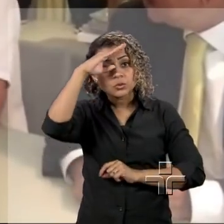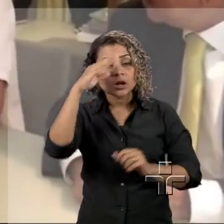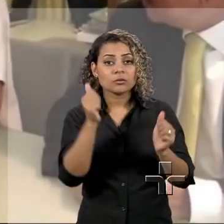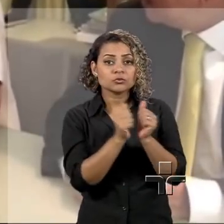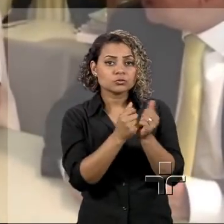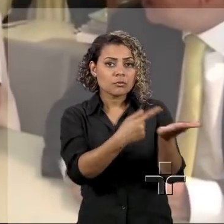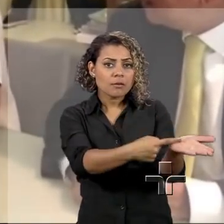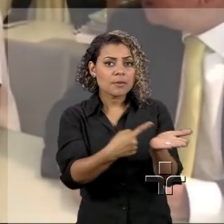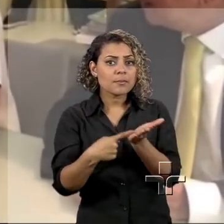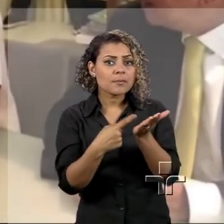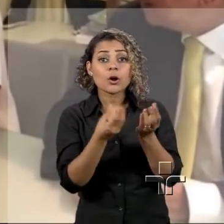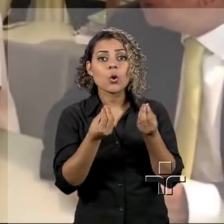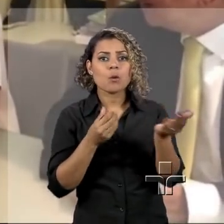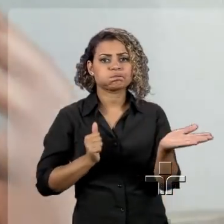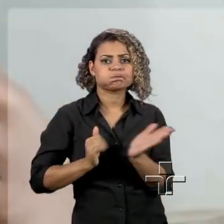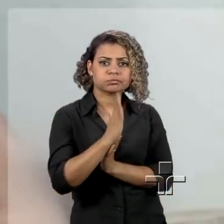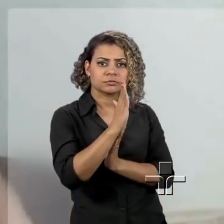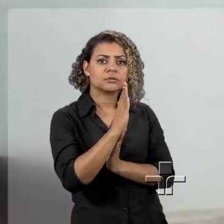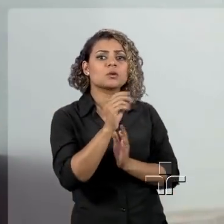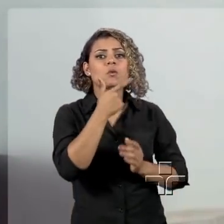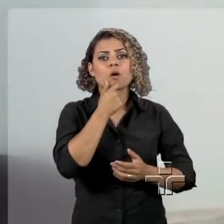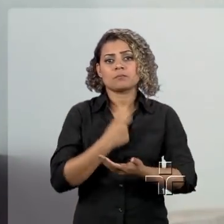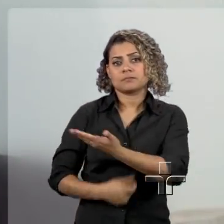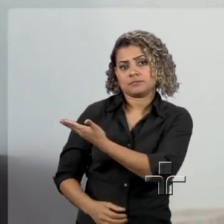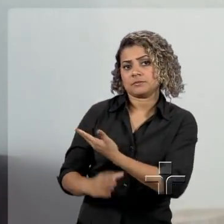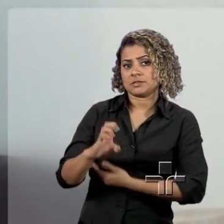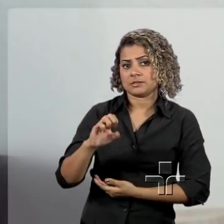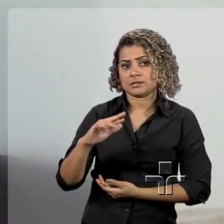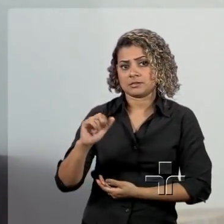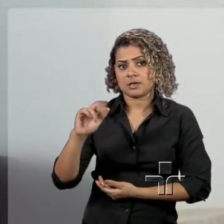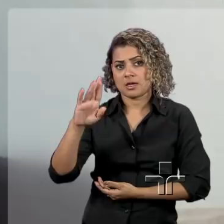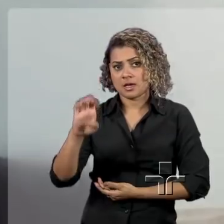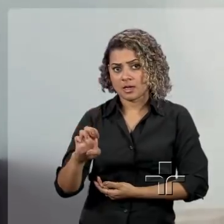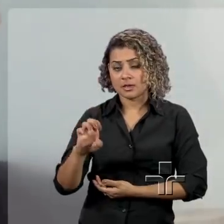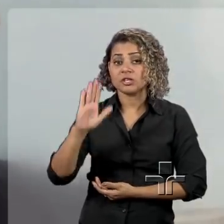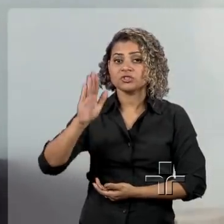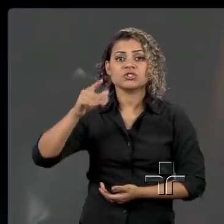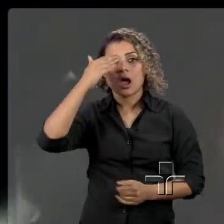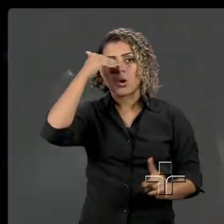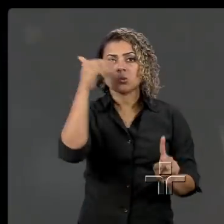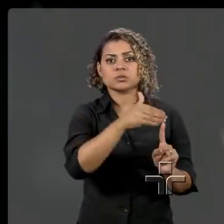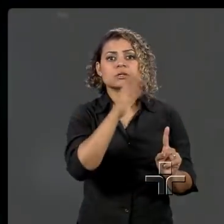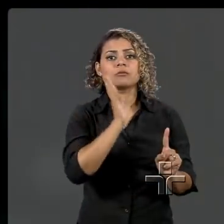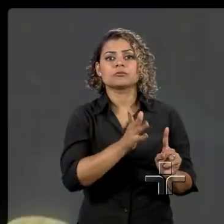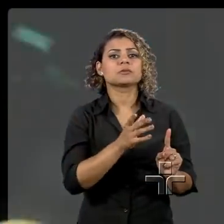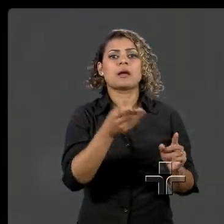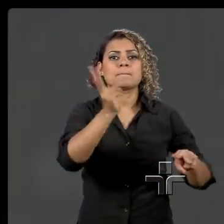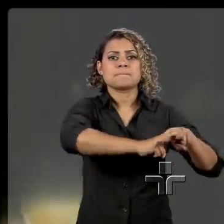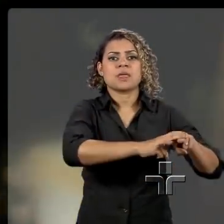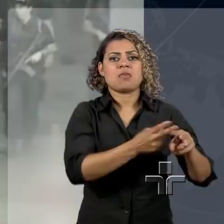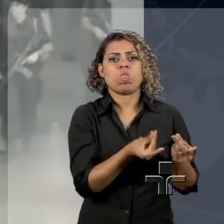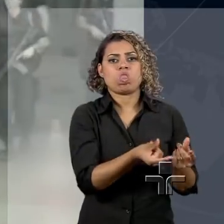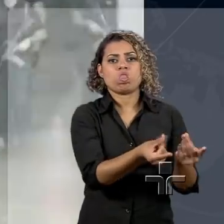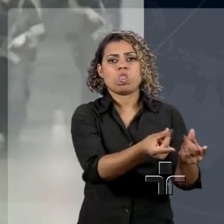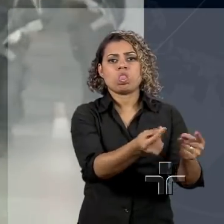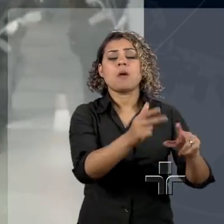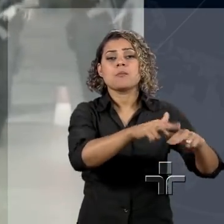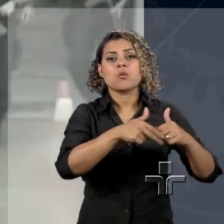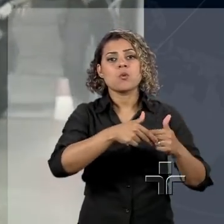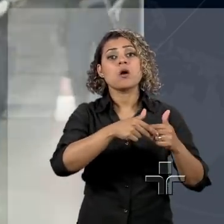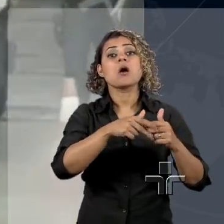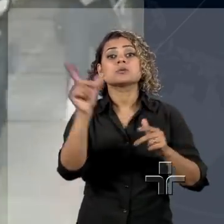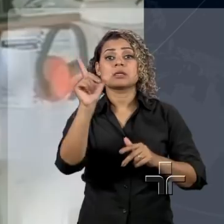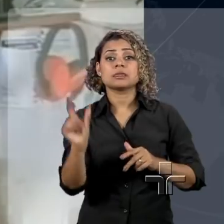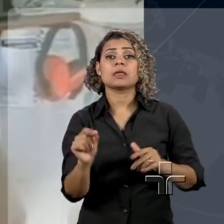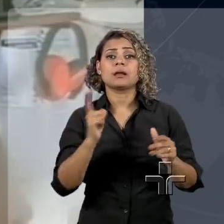Estão a favor da extradição do ativista Cesare Battisti, condenado à prisão perpétua por assassinatos na Itália na década